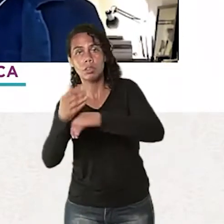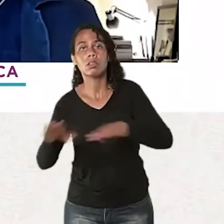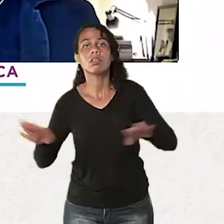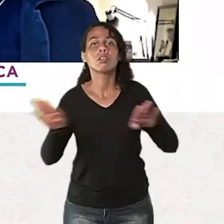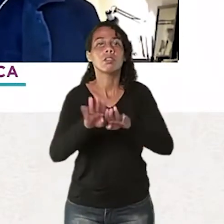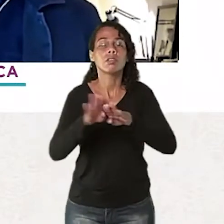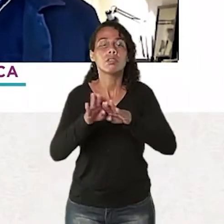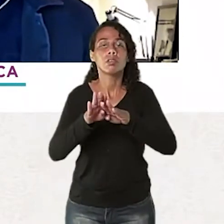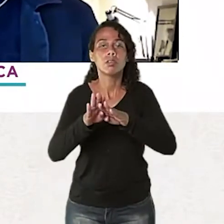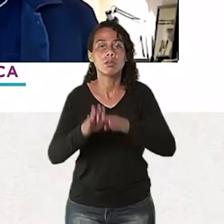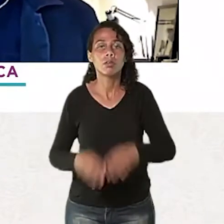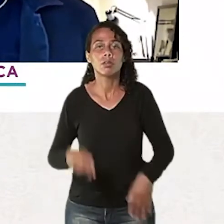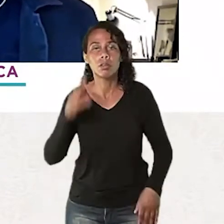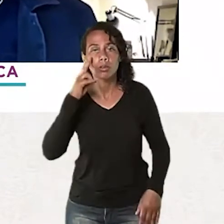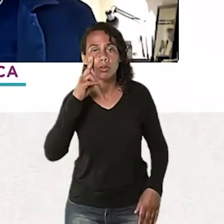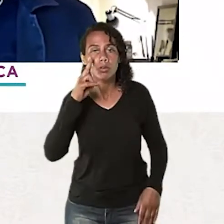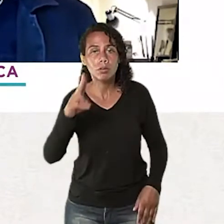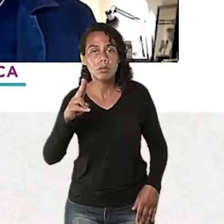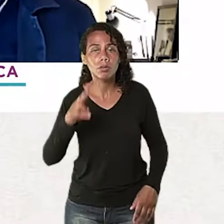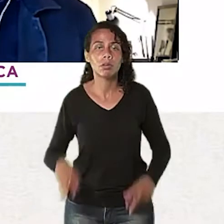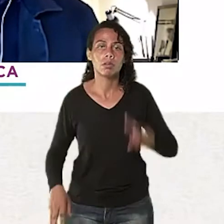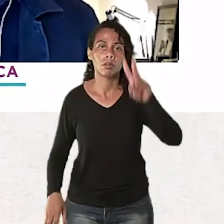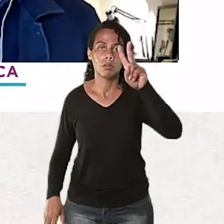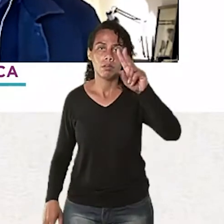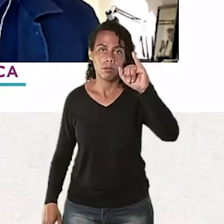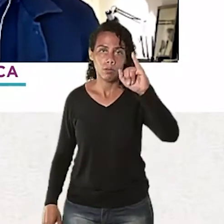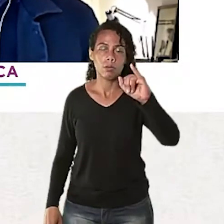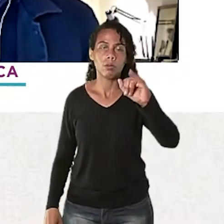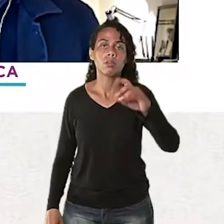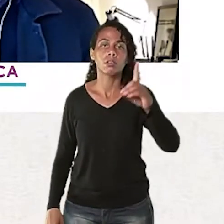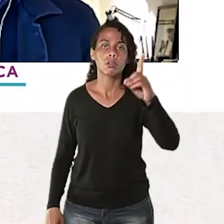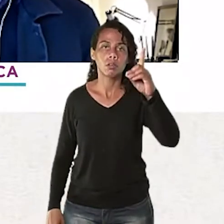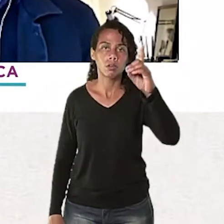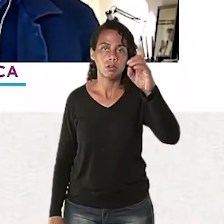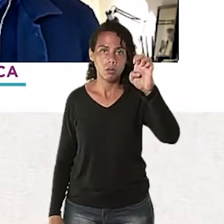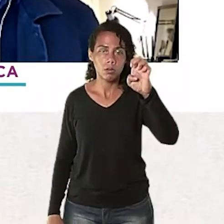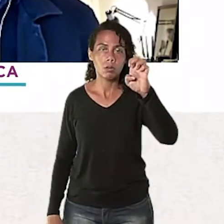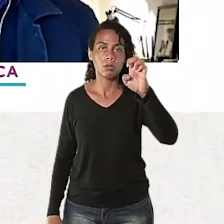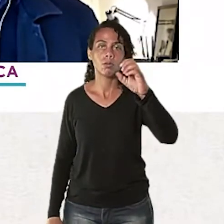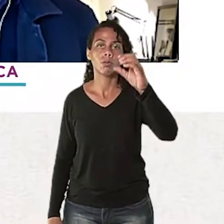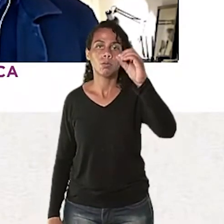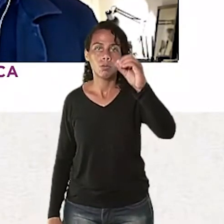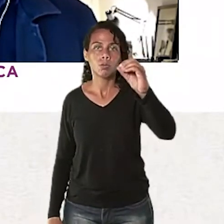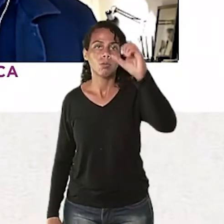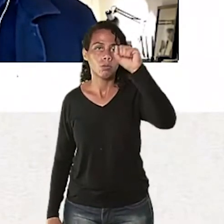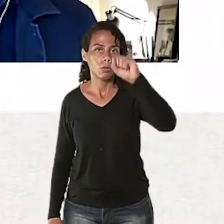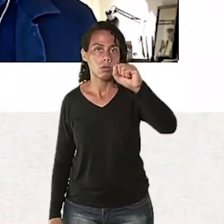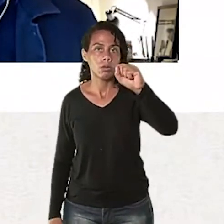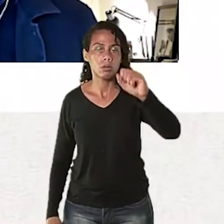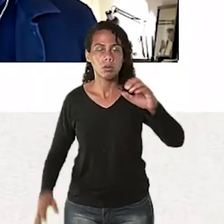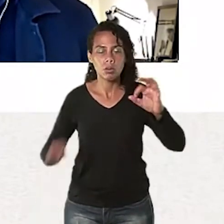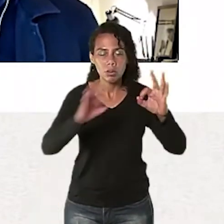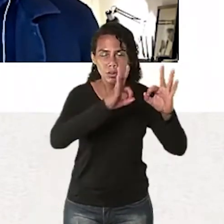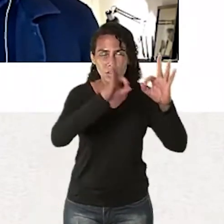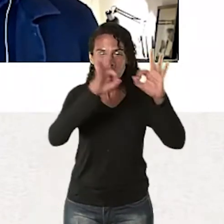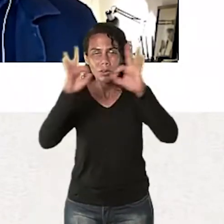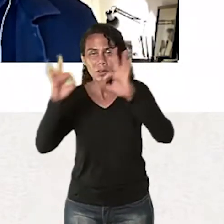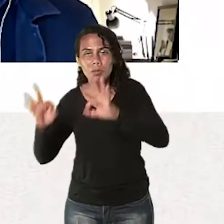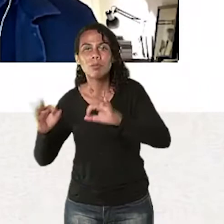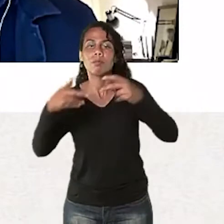em Londres, em Buenos Aires. E aí eu ficava em casa bebendo vinho e vendo aquilo. Olha, você não viu aquela